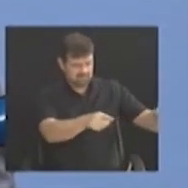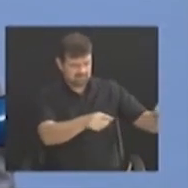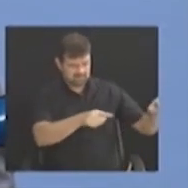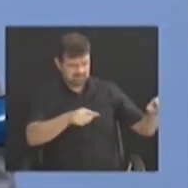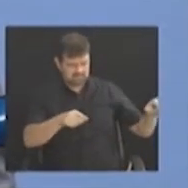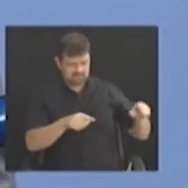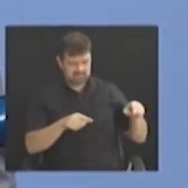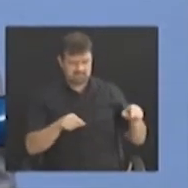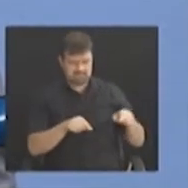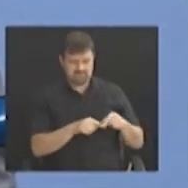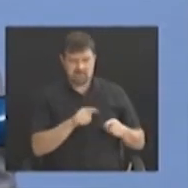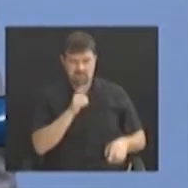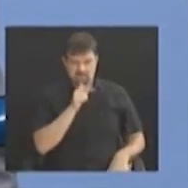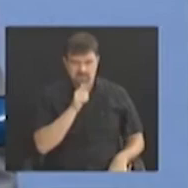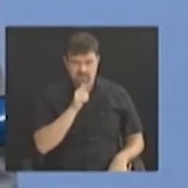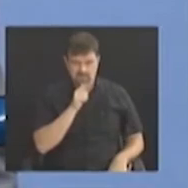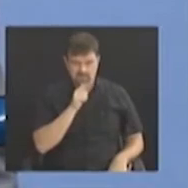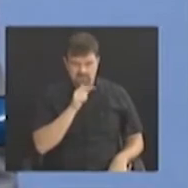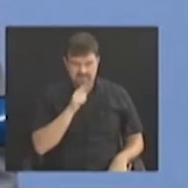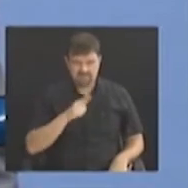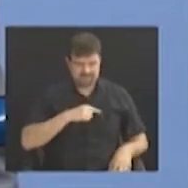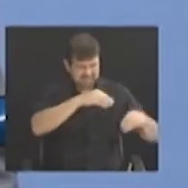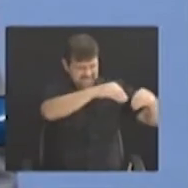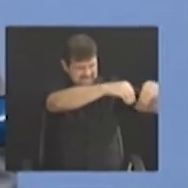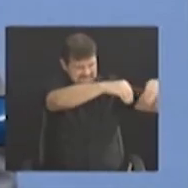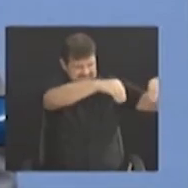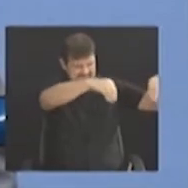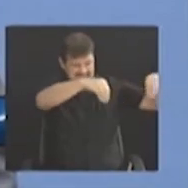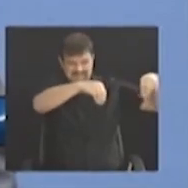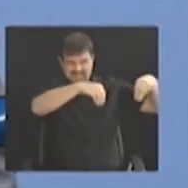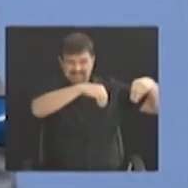aquela lagoa. Aquele banco de areia